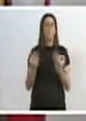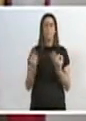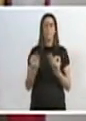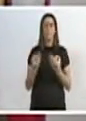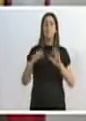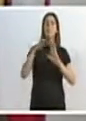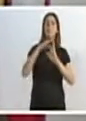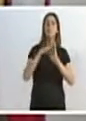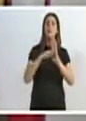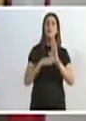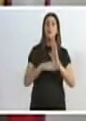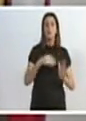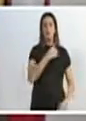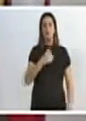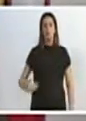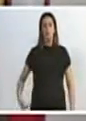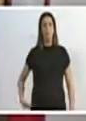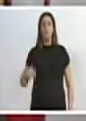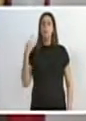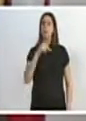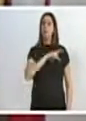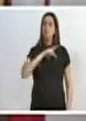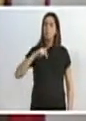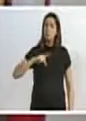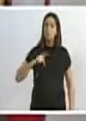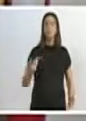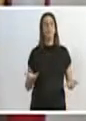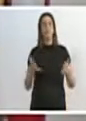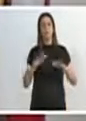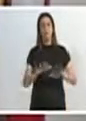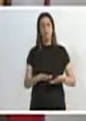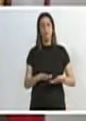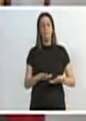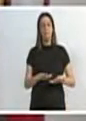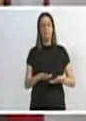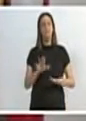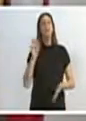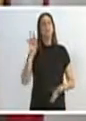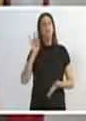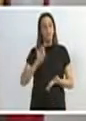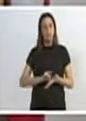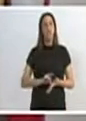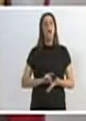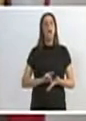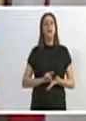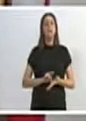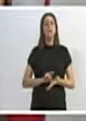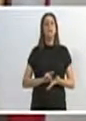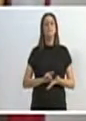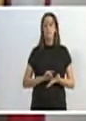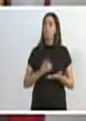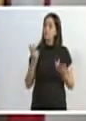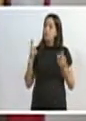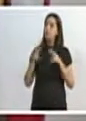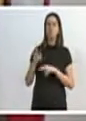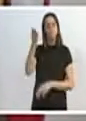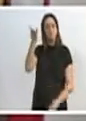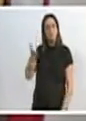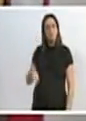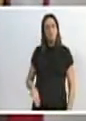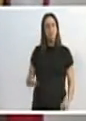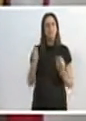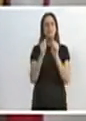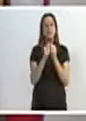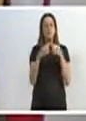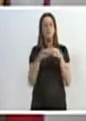programa governamental, política pública de inclusão. E eu faço reconhecimento, sim, a Vossa Excelência, pelo trabalho que desenvolveu, a professora Gisele,